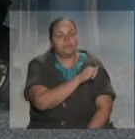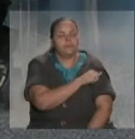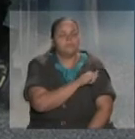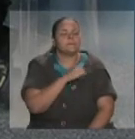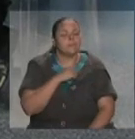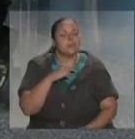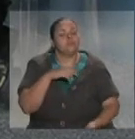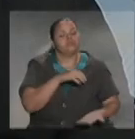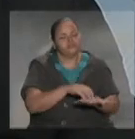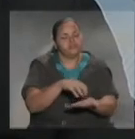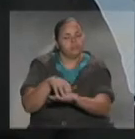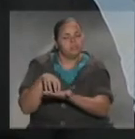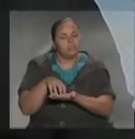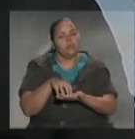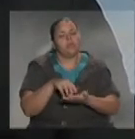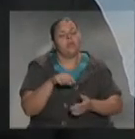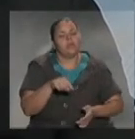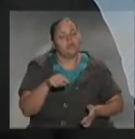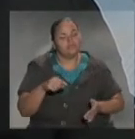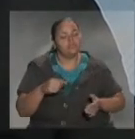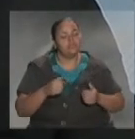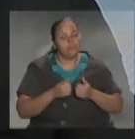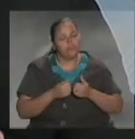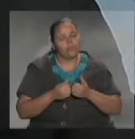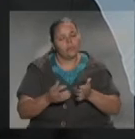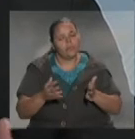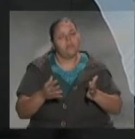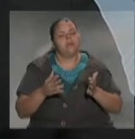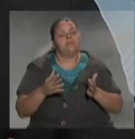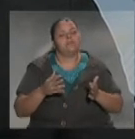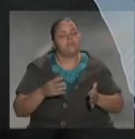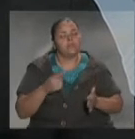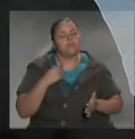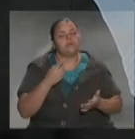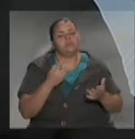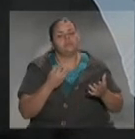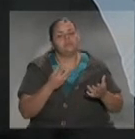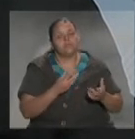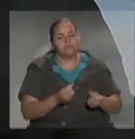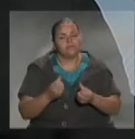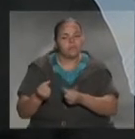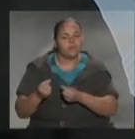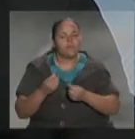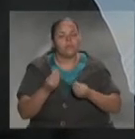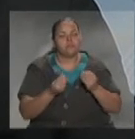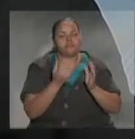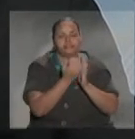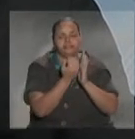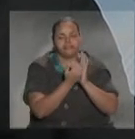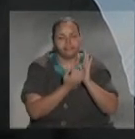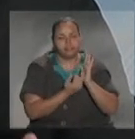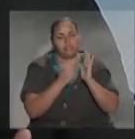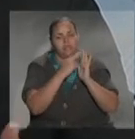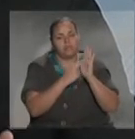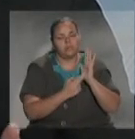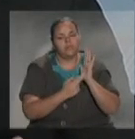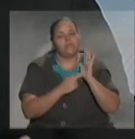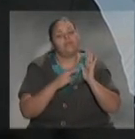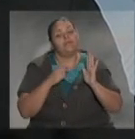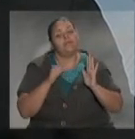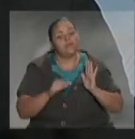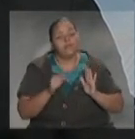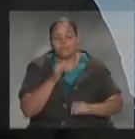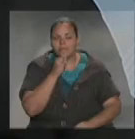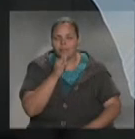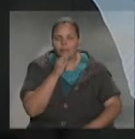do momento em que esses órgãos de estatura, eles começam a adotar práticas de critérios, eles vão